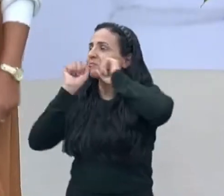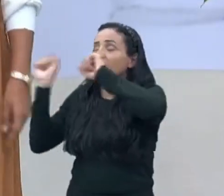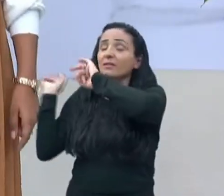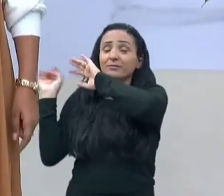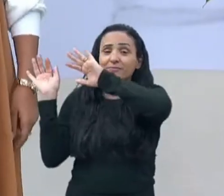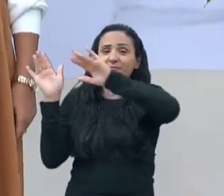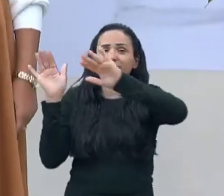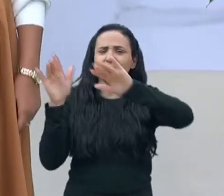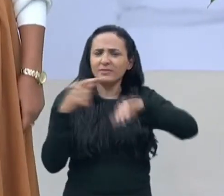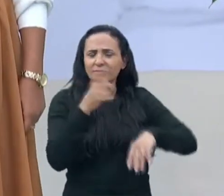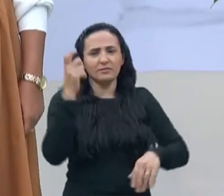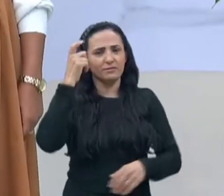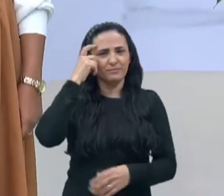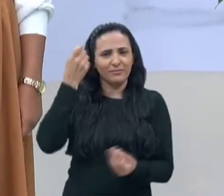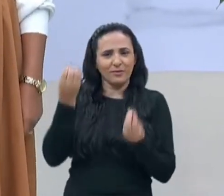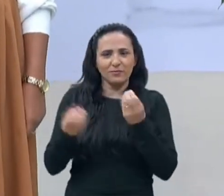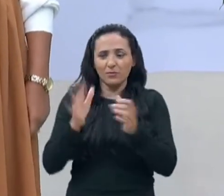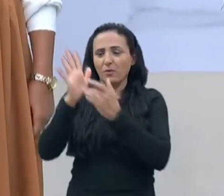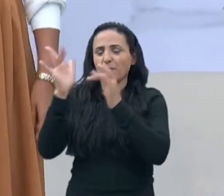abençoar.